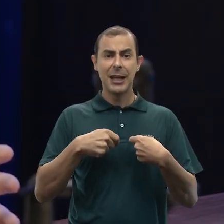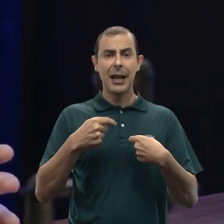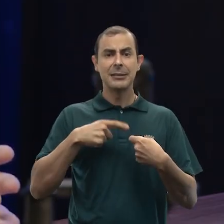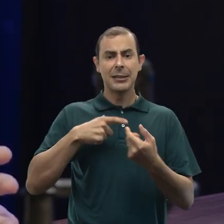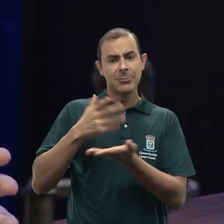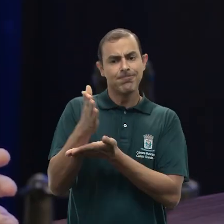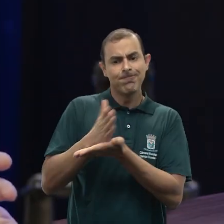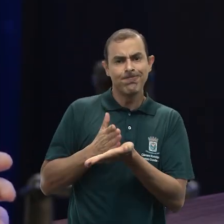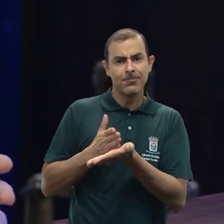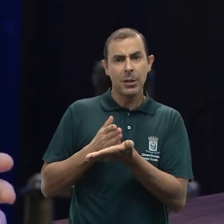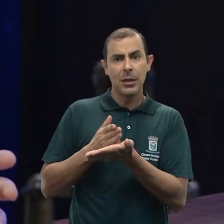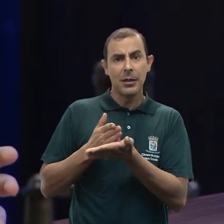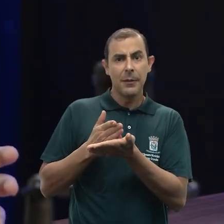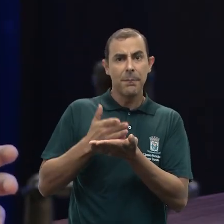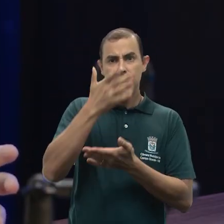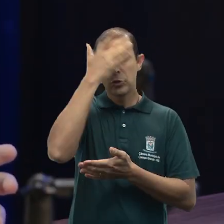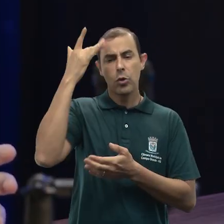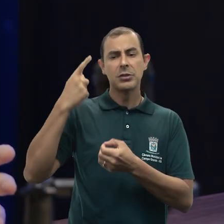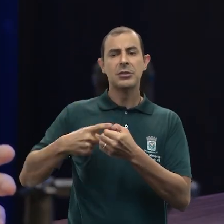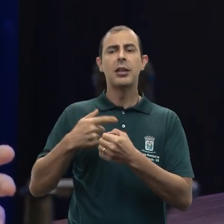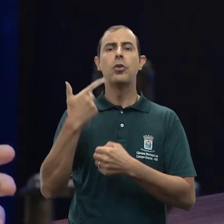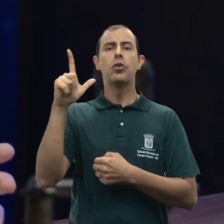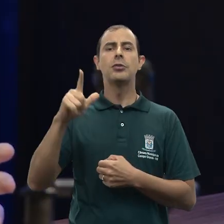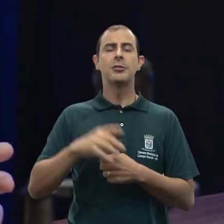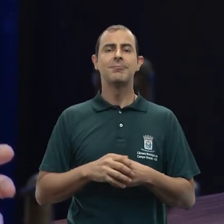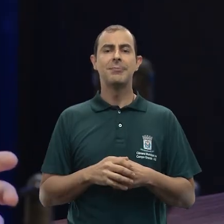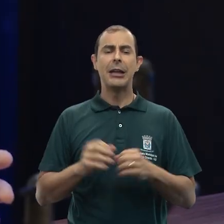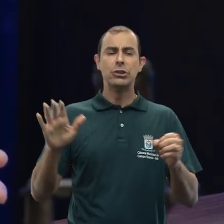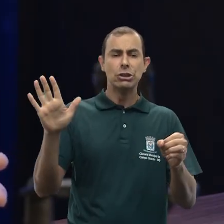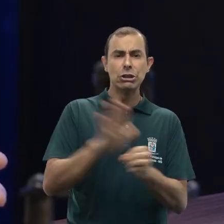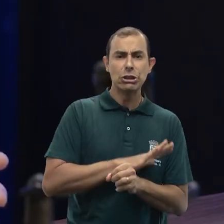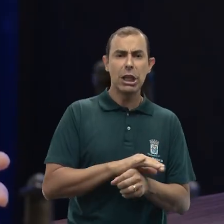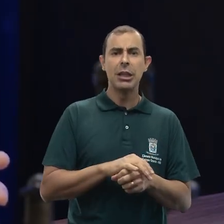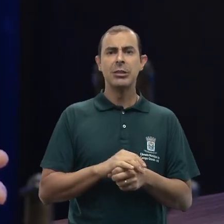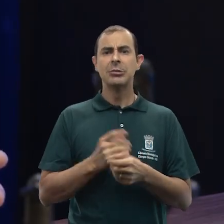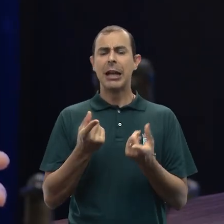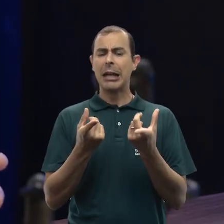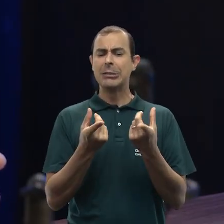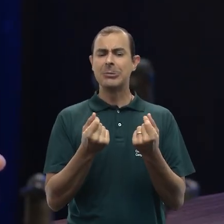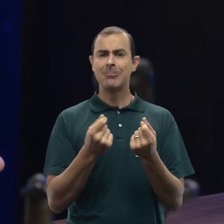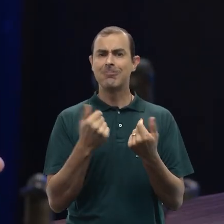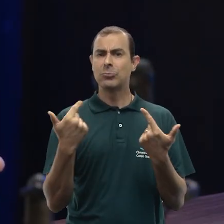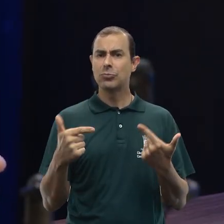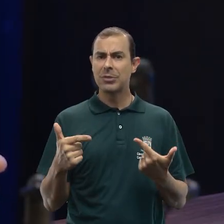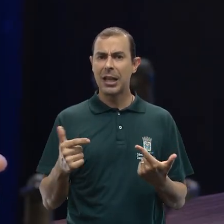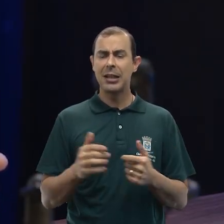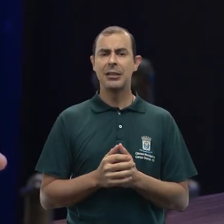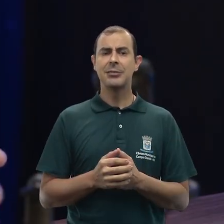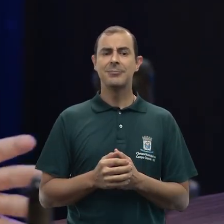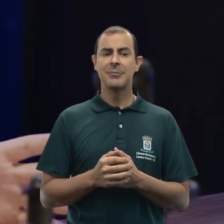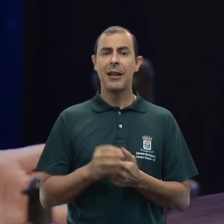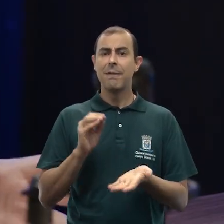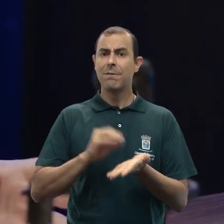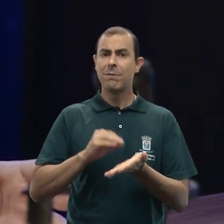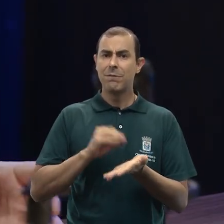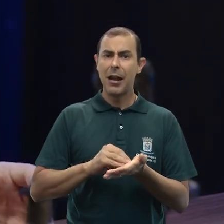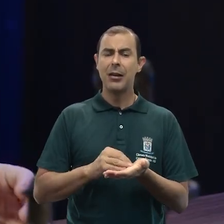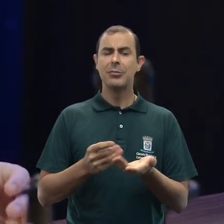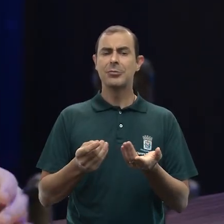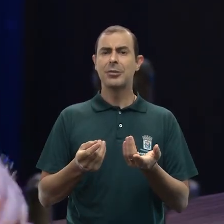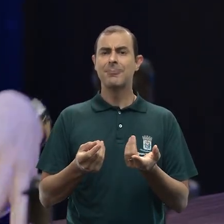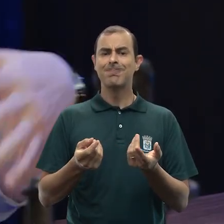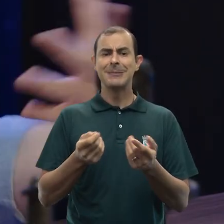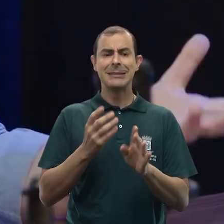é um desafio muito grande. Aí superlota, falta recurso para medicamentos, falta recurso para diversos tipos de